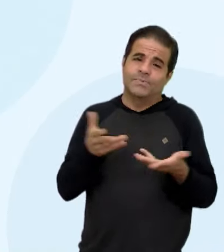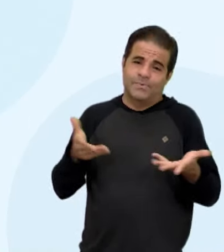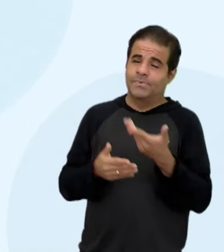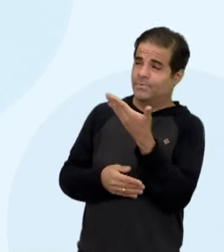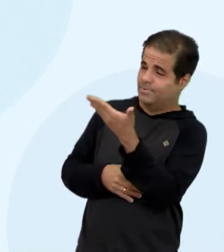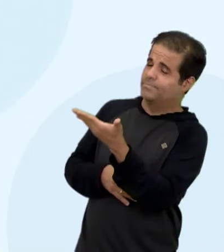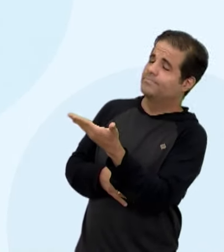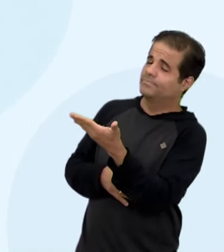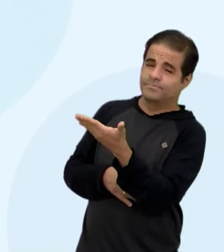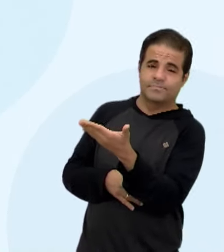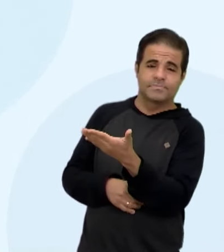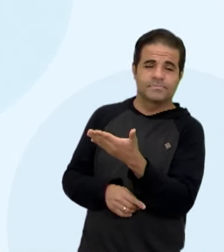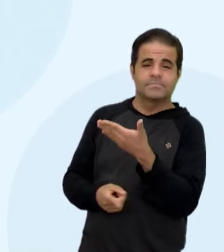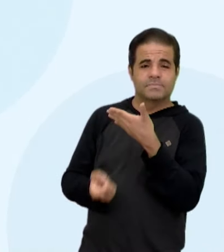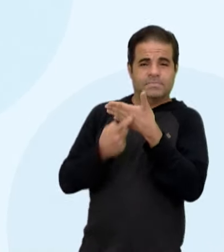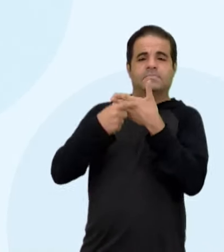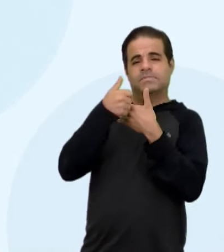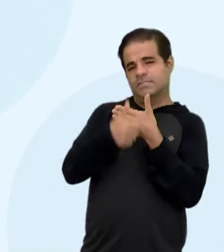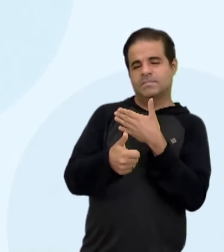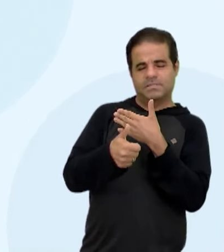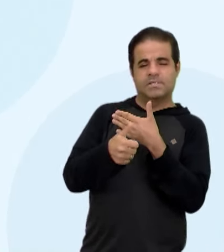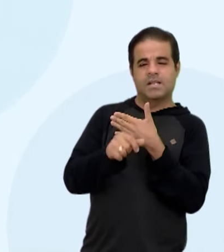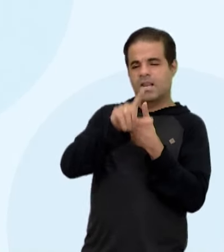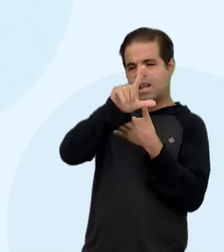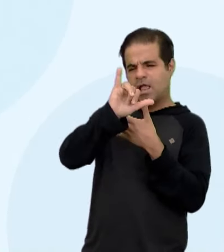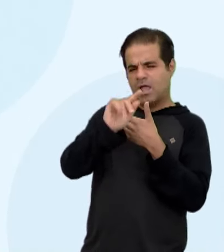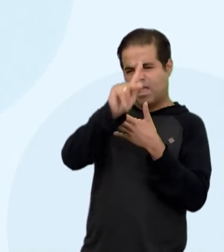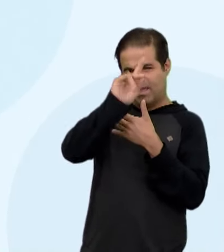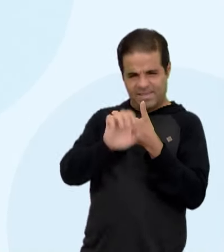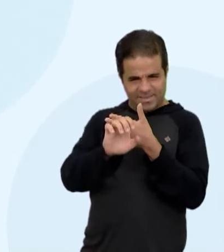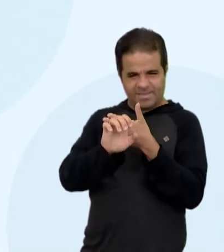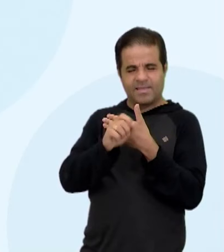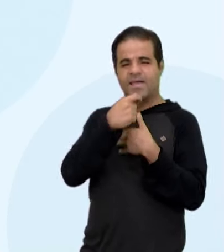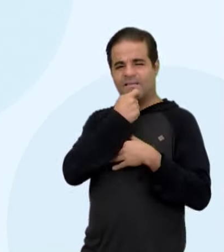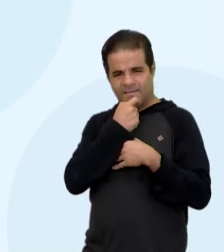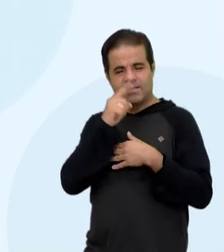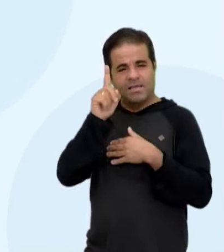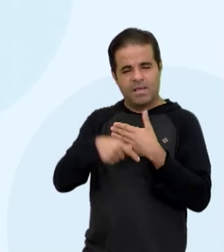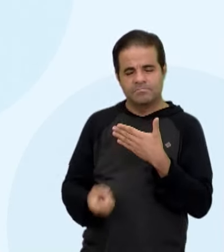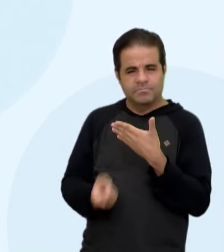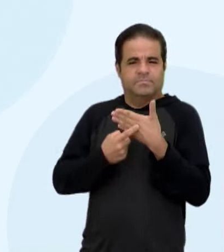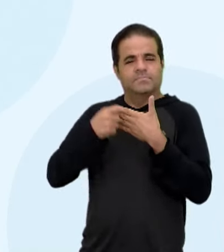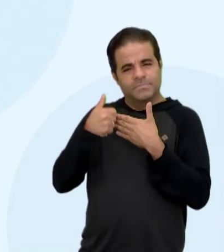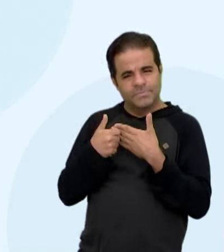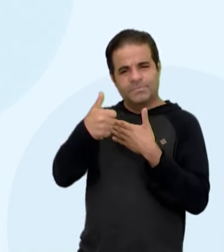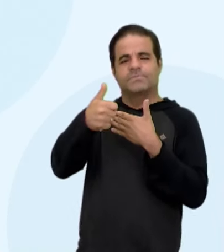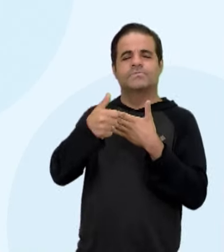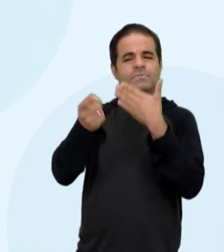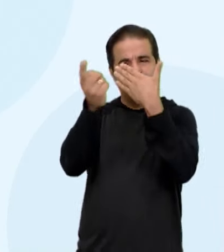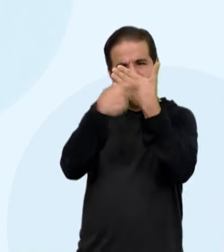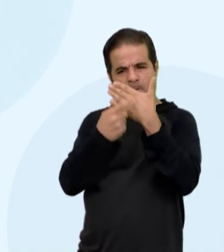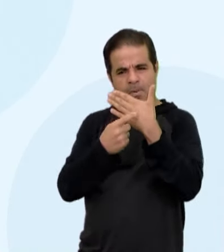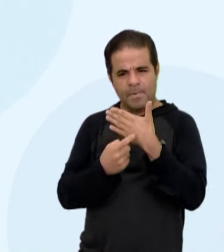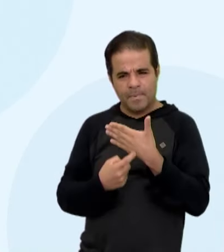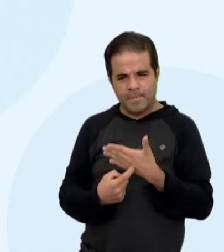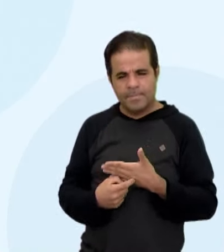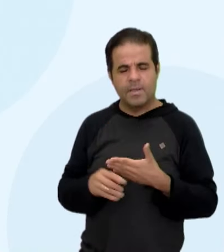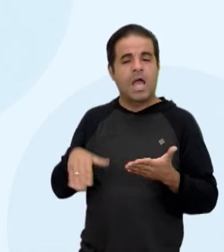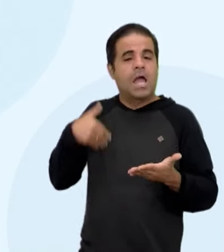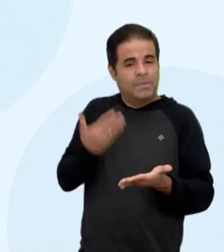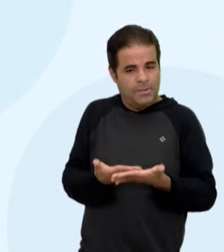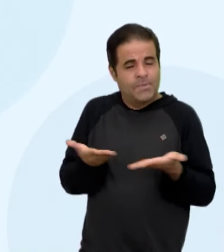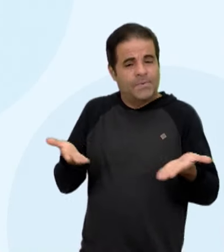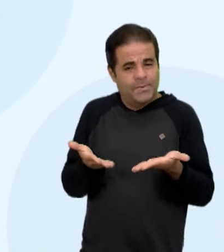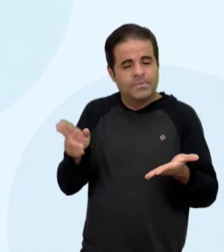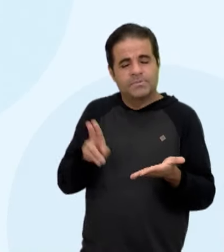tão conhecido como like e dislike ou positivo, joinha, que a gente usava aí, que a gente usa nos dias atuais